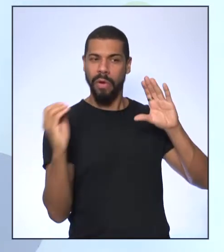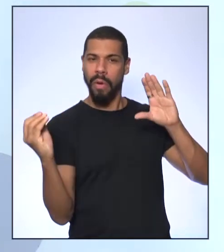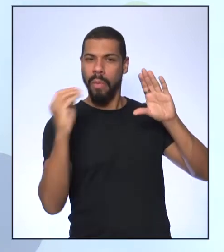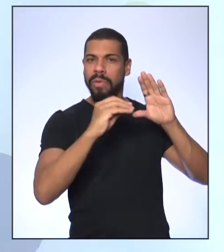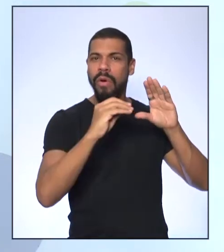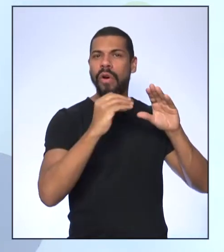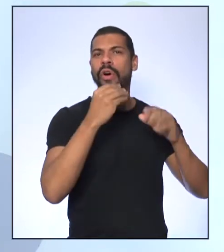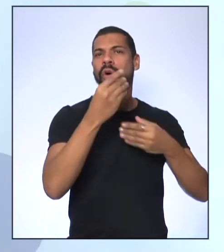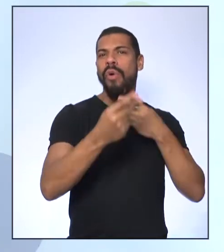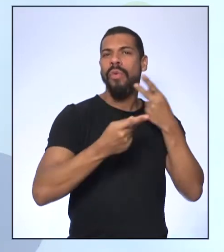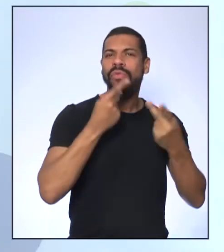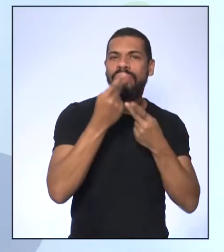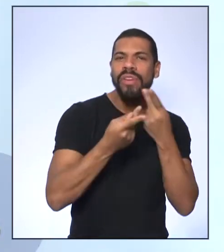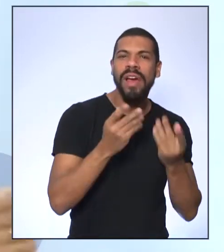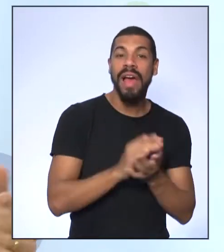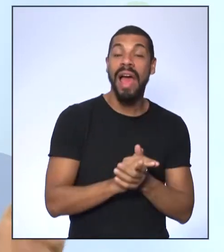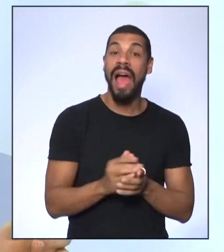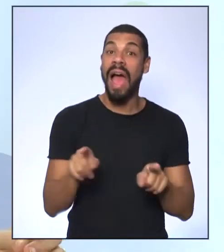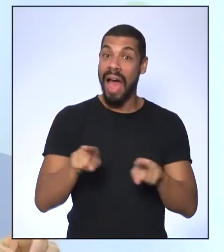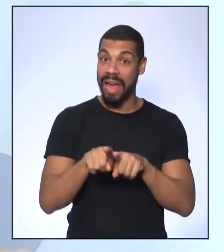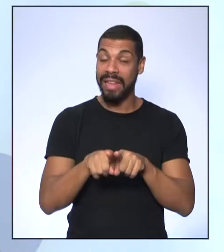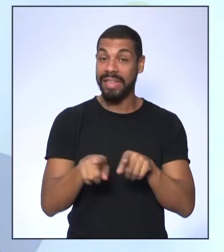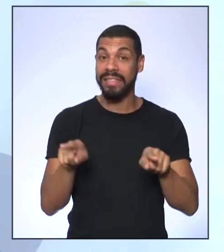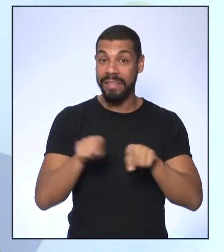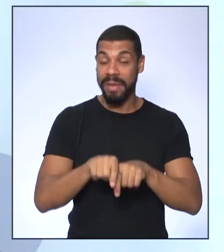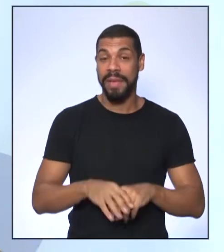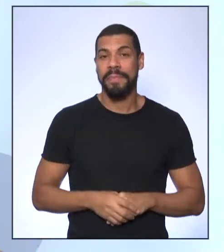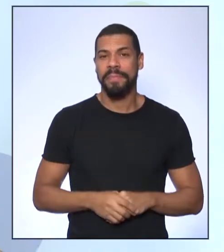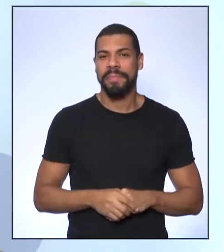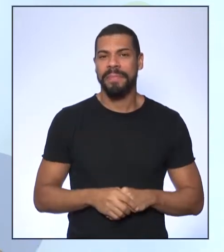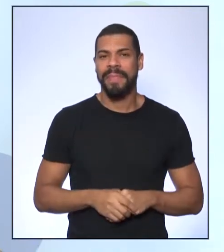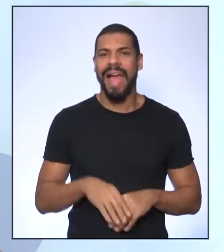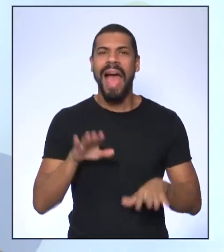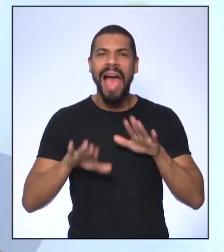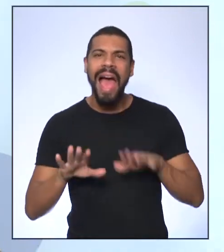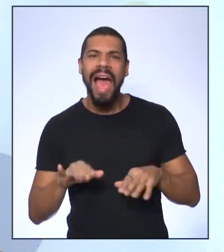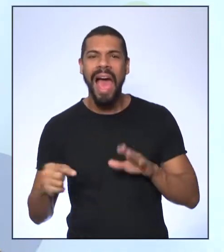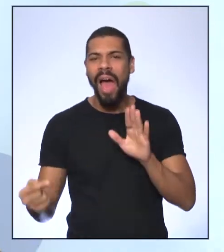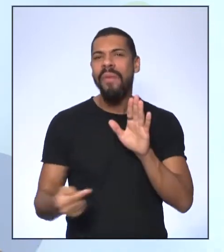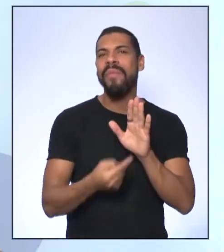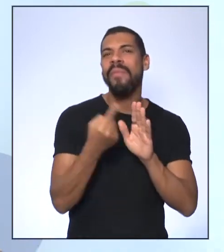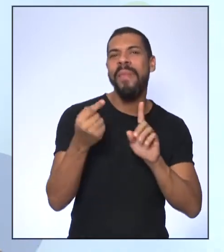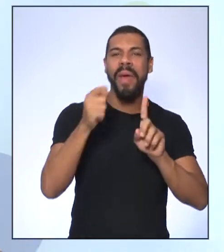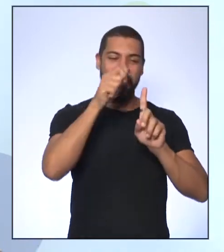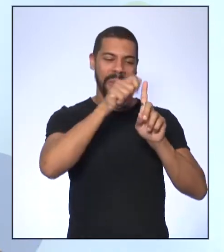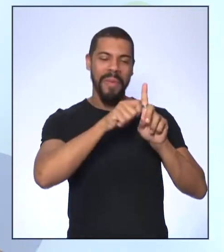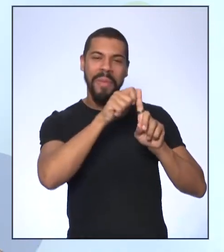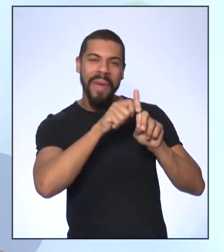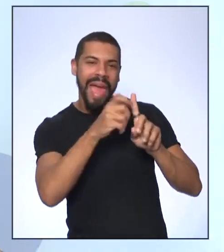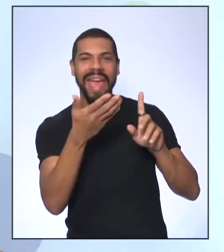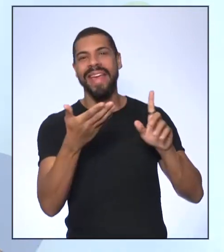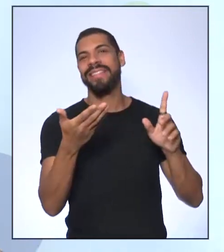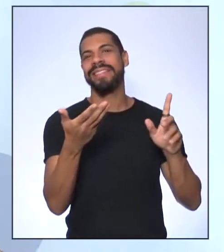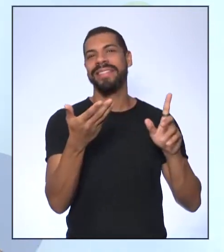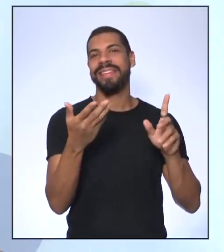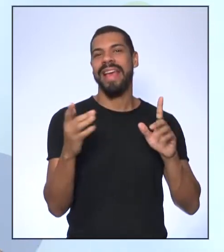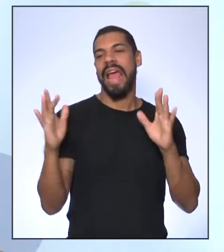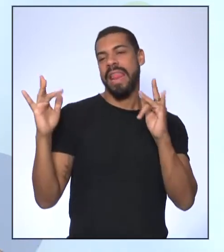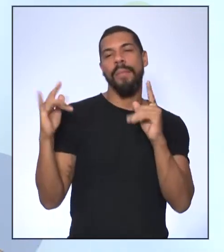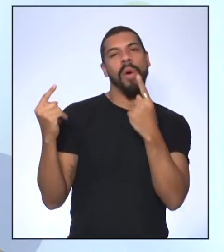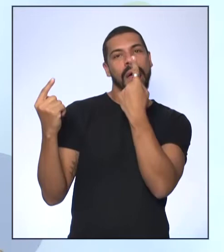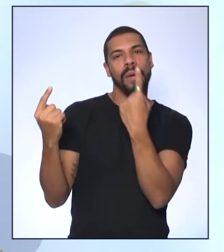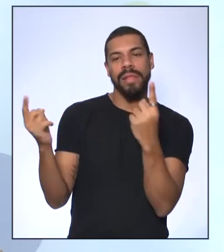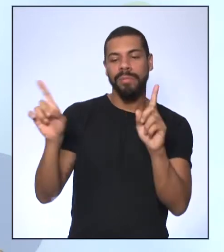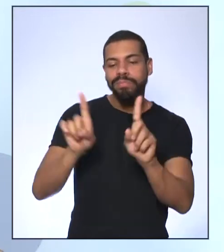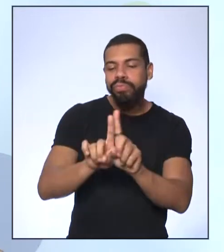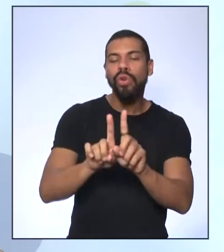contar várias histórias. Tem gente que inclusive faz isso, né? Coloca lá uma foto. Esse é o primeiro mês que eu comecei a namorar com tal